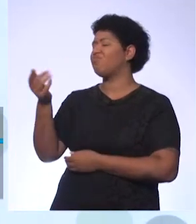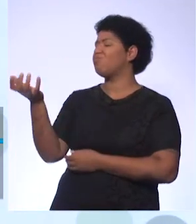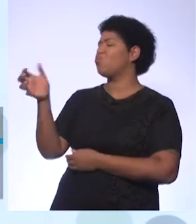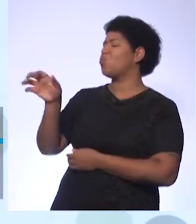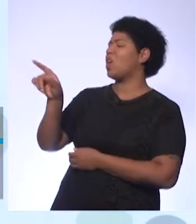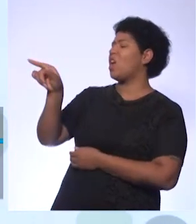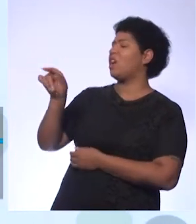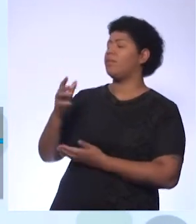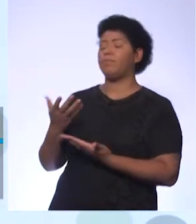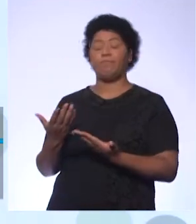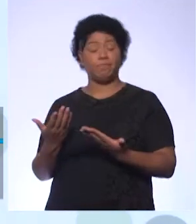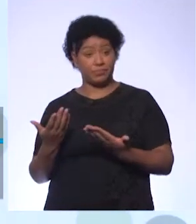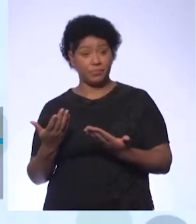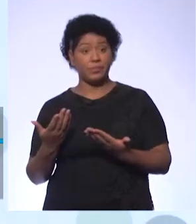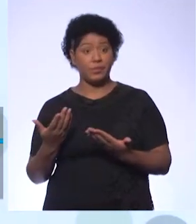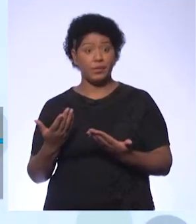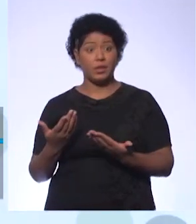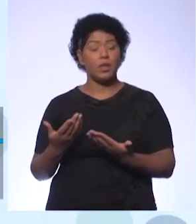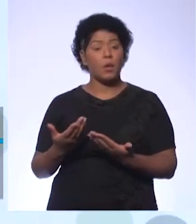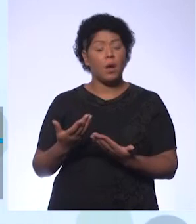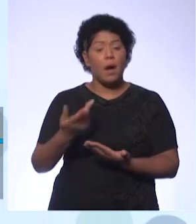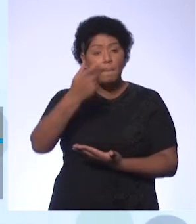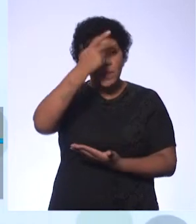trabalhador, aquele operário, ele perdeu